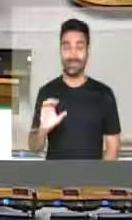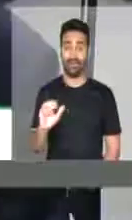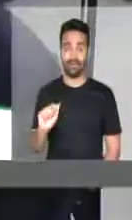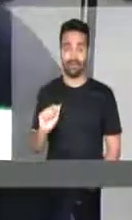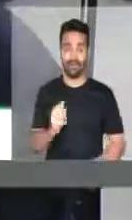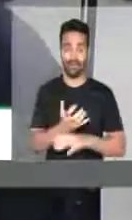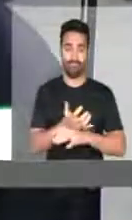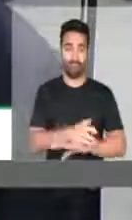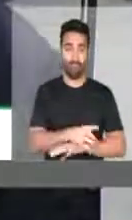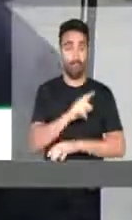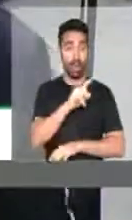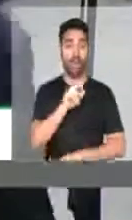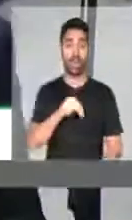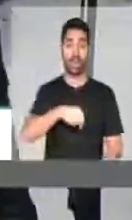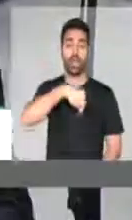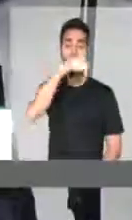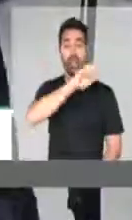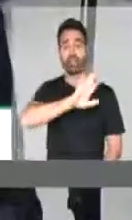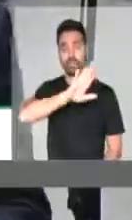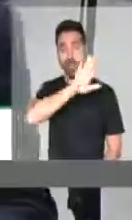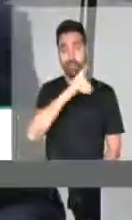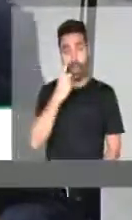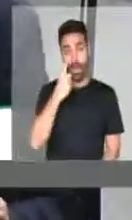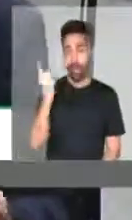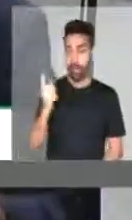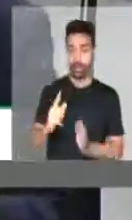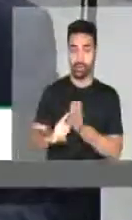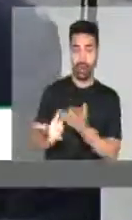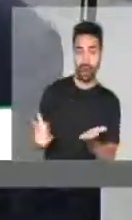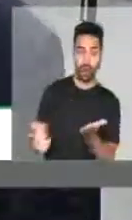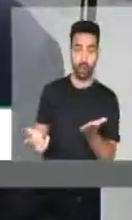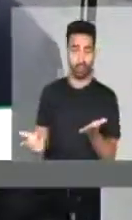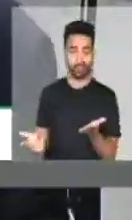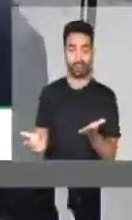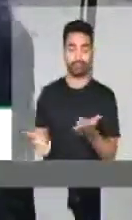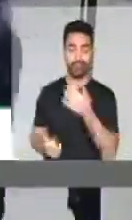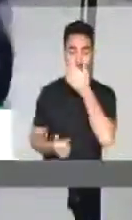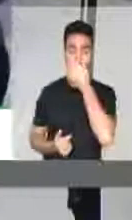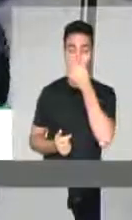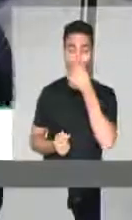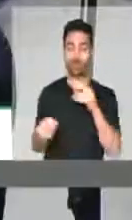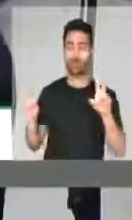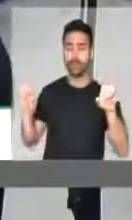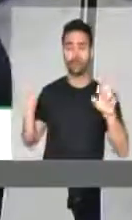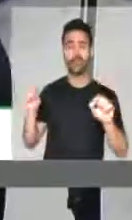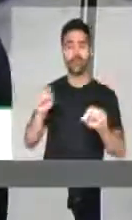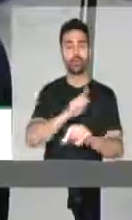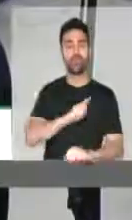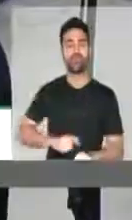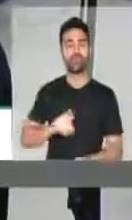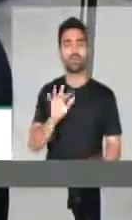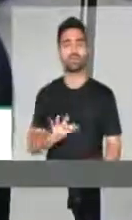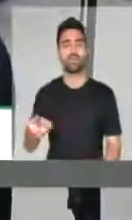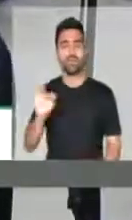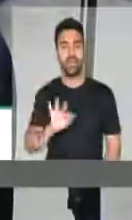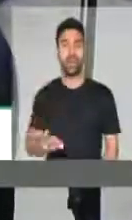senhor presidente. Veja o que saiu hoje publicado nos jornais. Governo federal